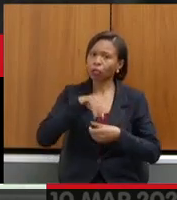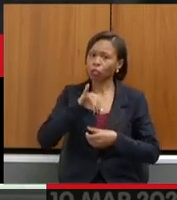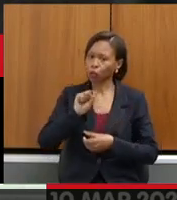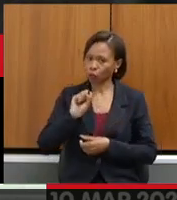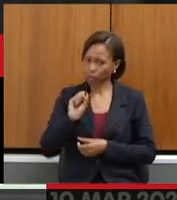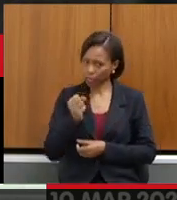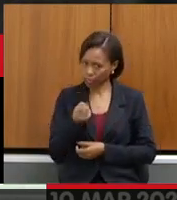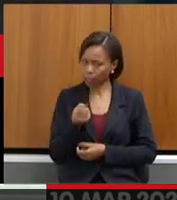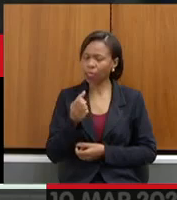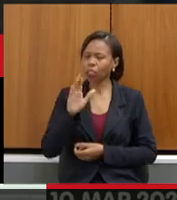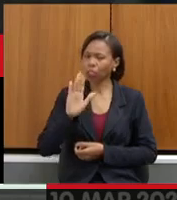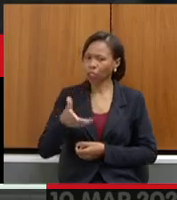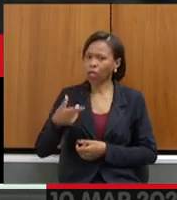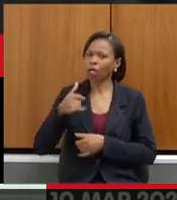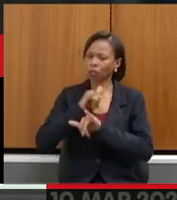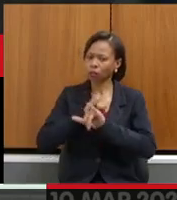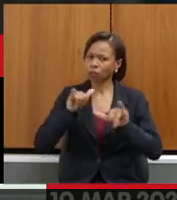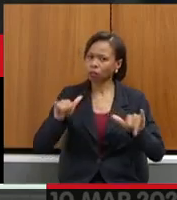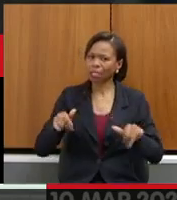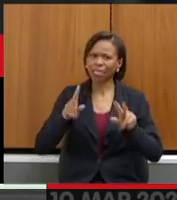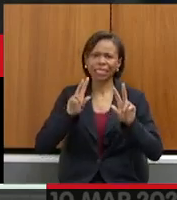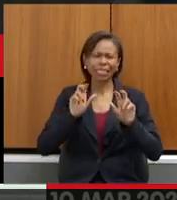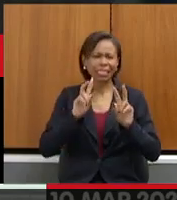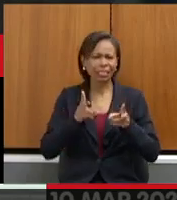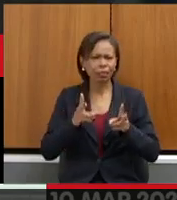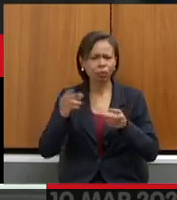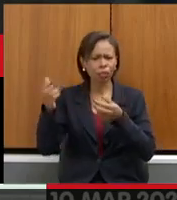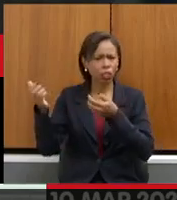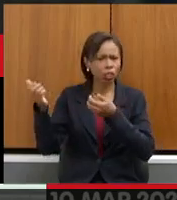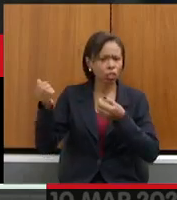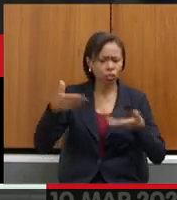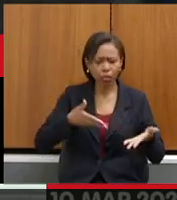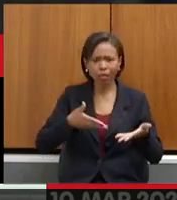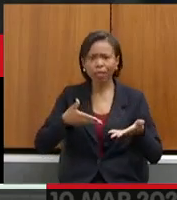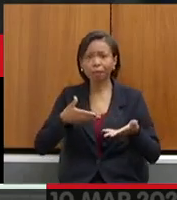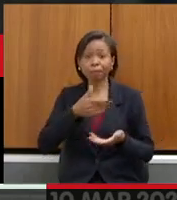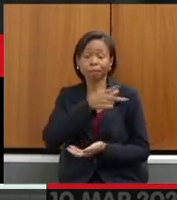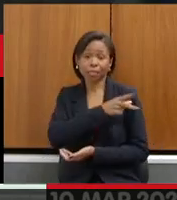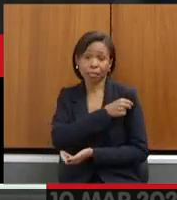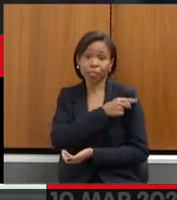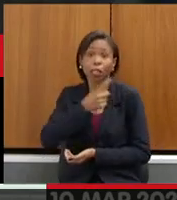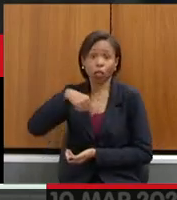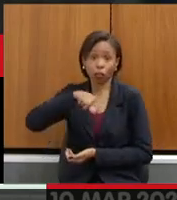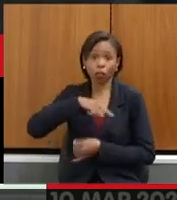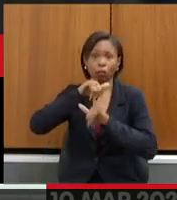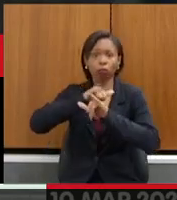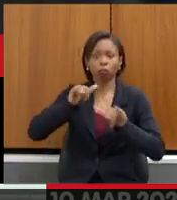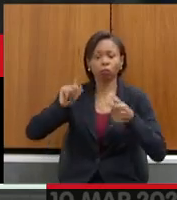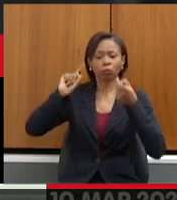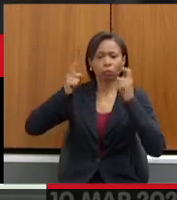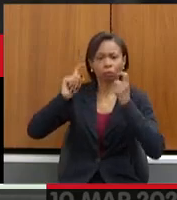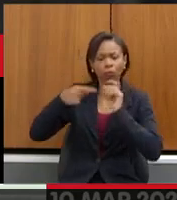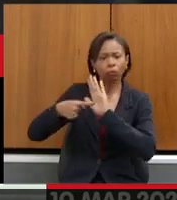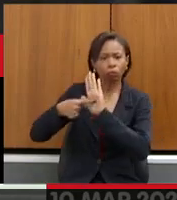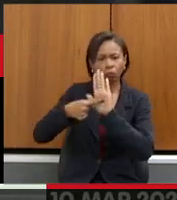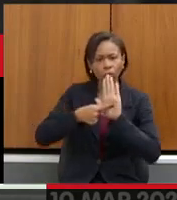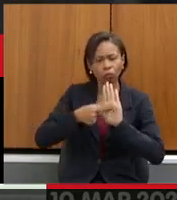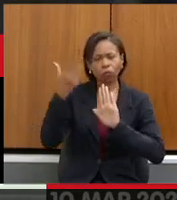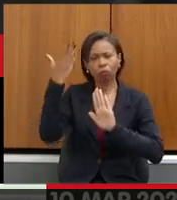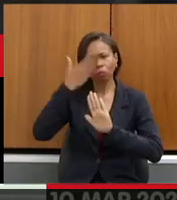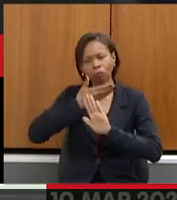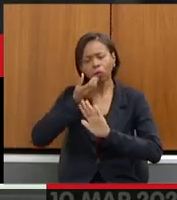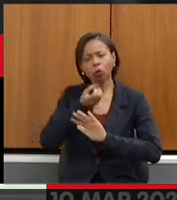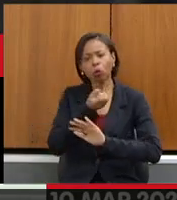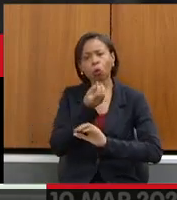vacina nós fazemos uma nova reunião decide uma nova deliberação falando tanto que tá andando da fila Então eu acho que deu até